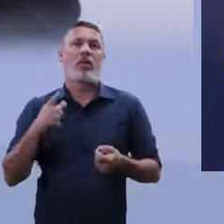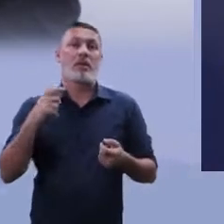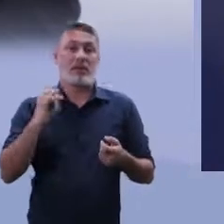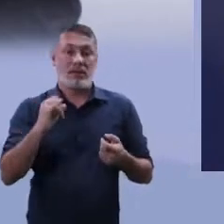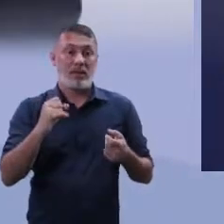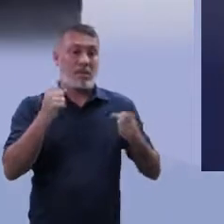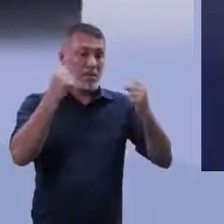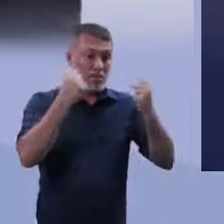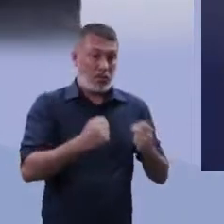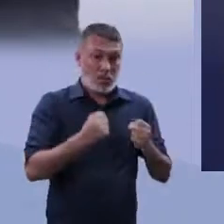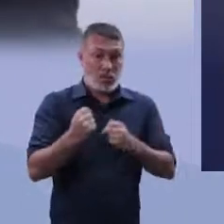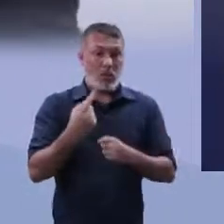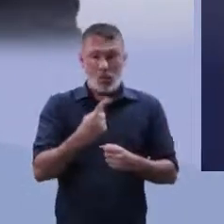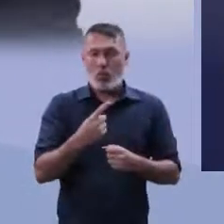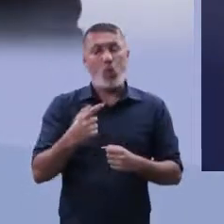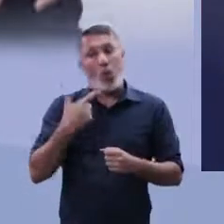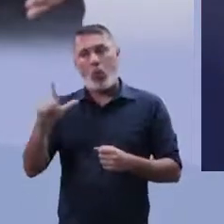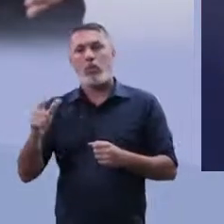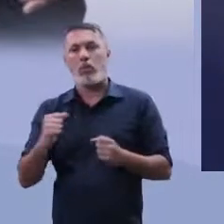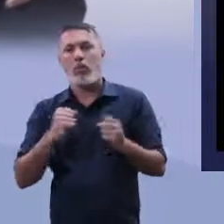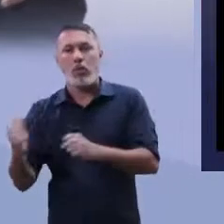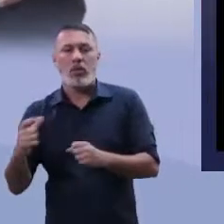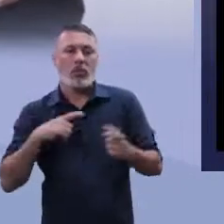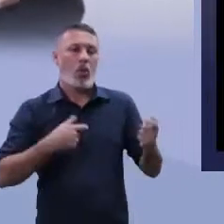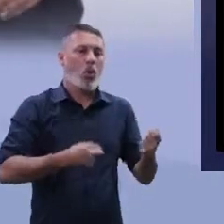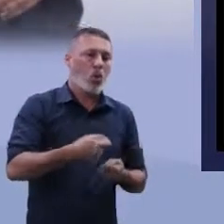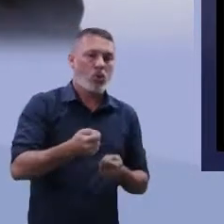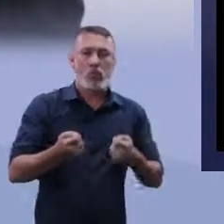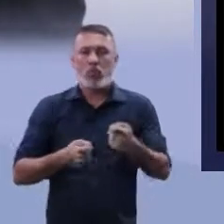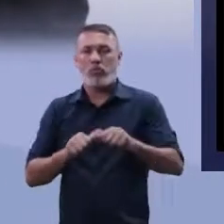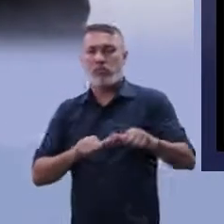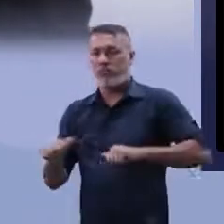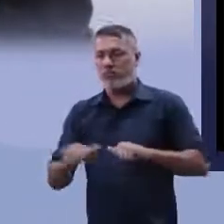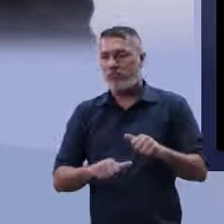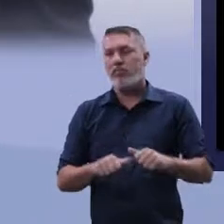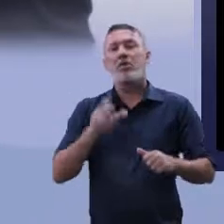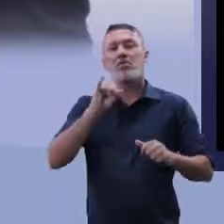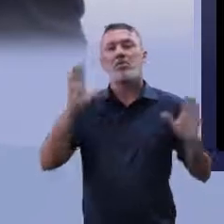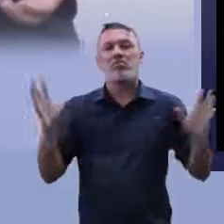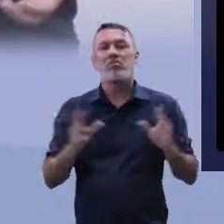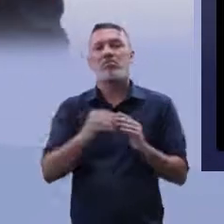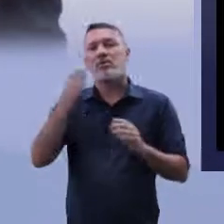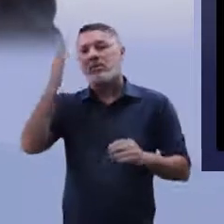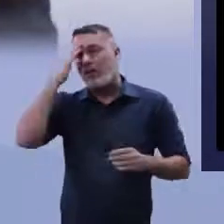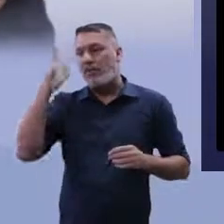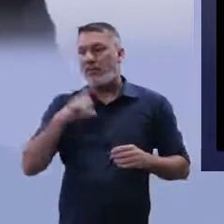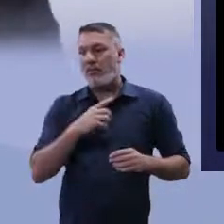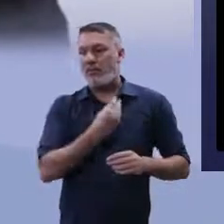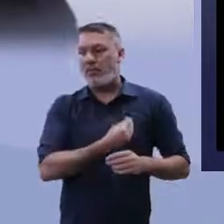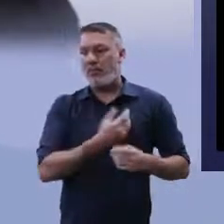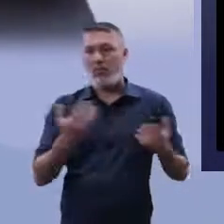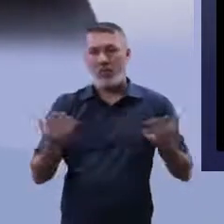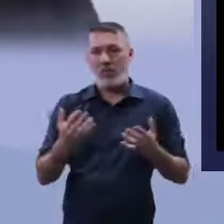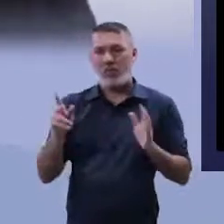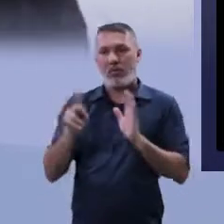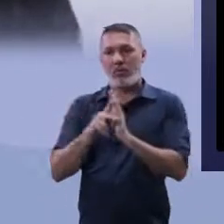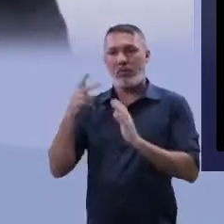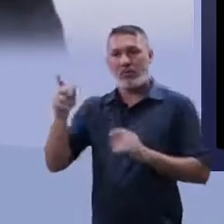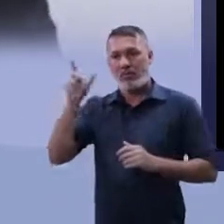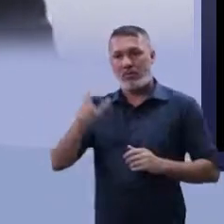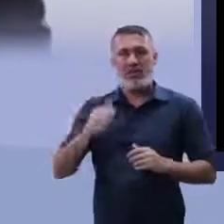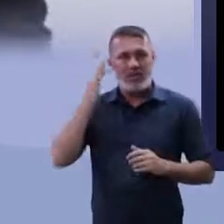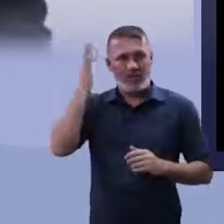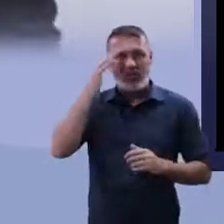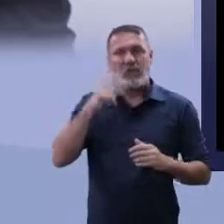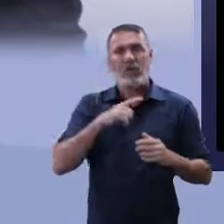então você deve ter outros poderes que controlam o poder. E quando a gente fala então dos poderes, qual que é os poderes que estão